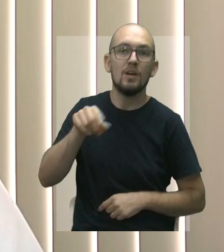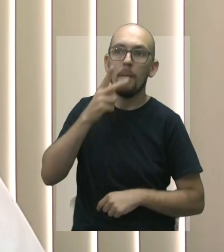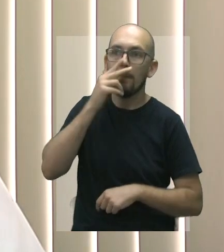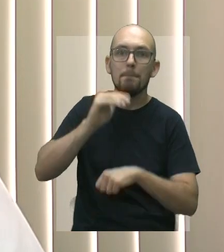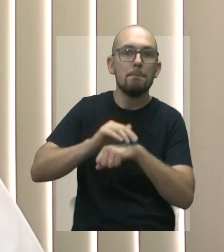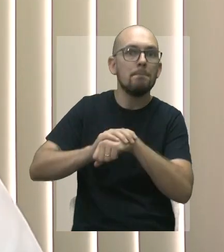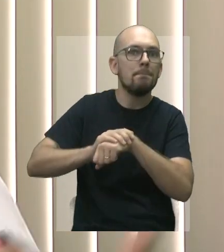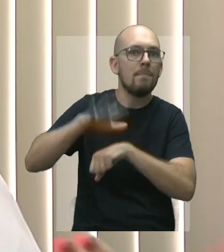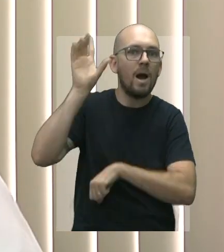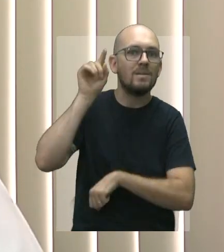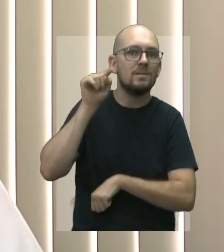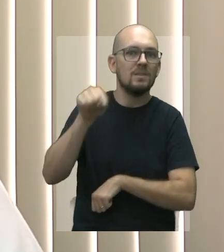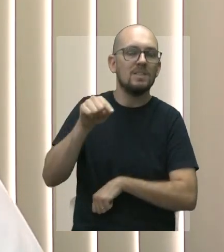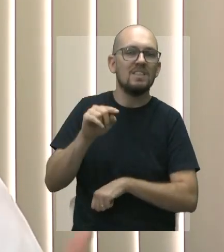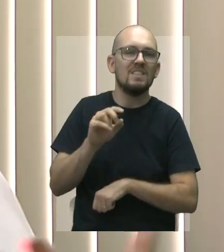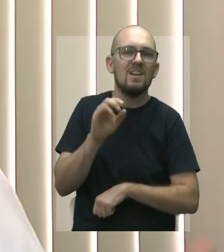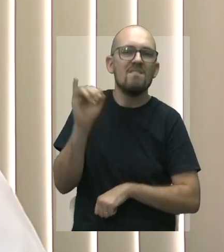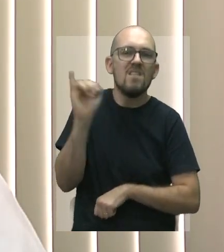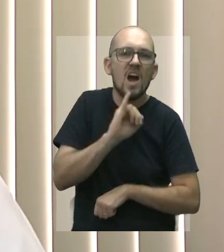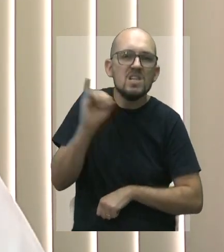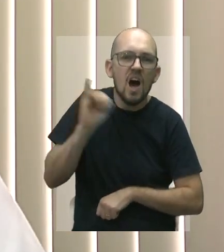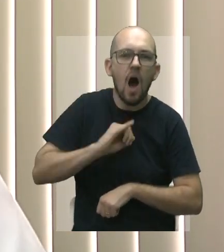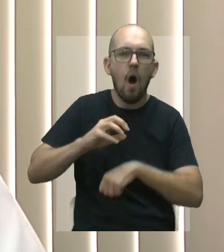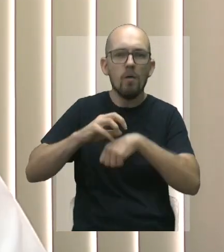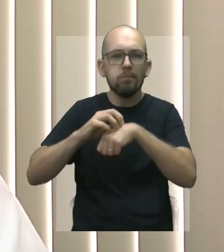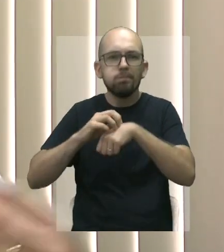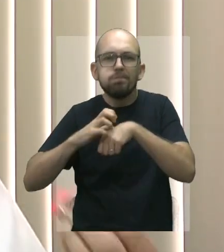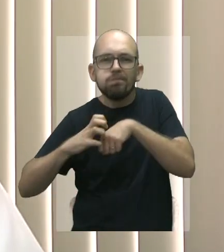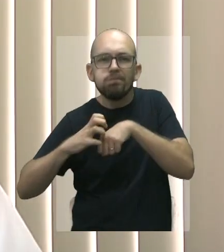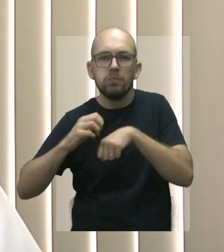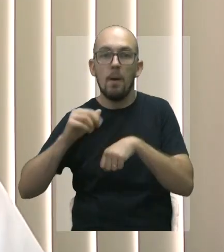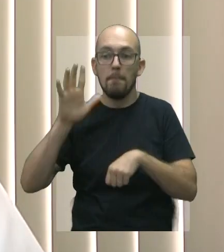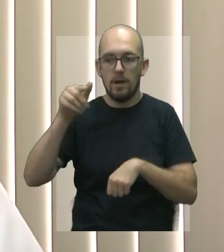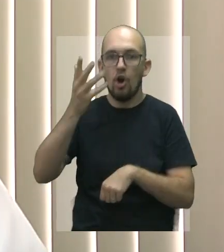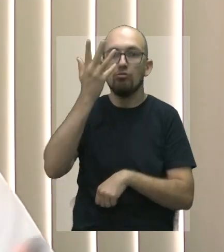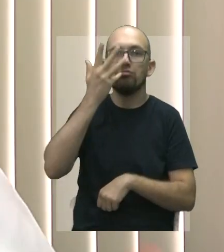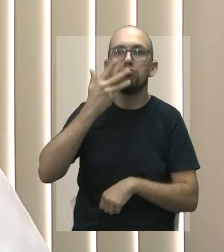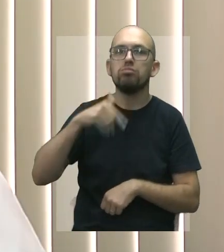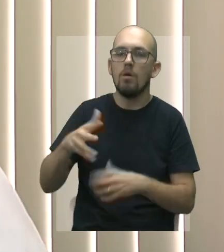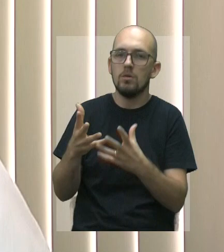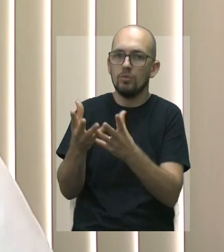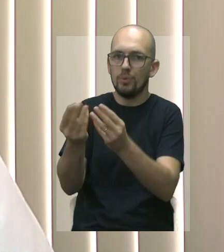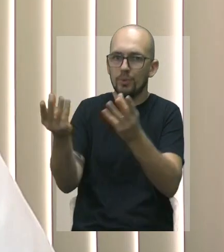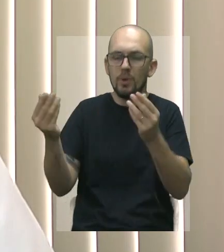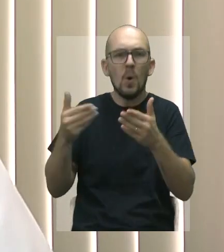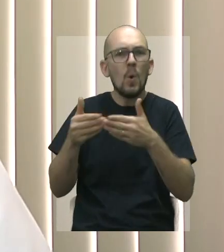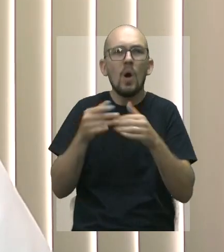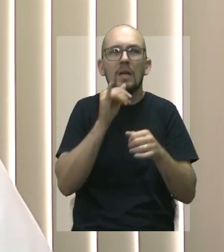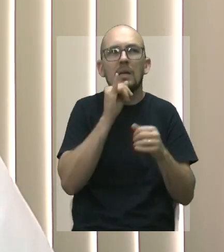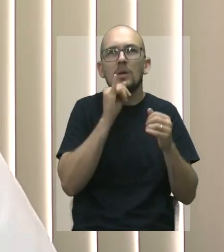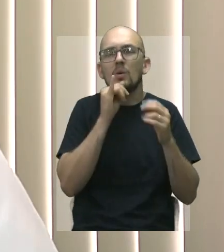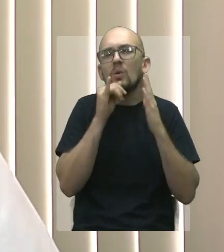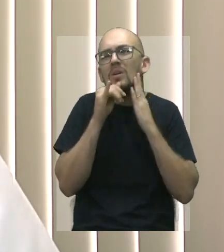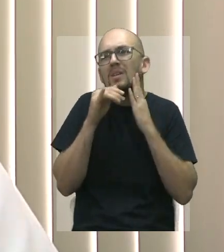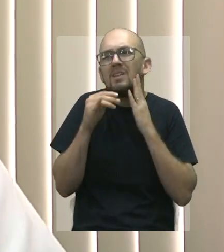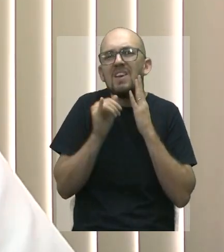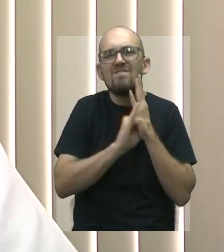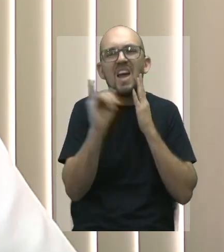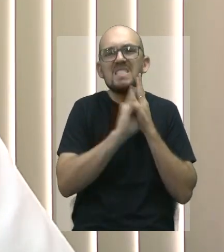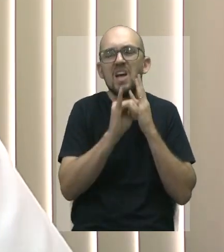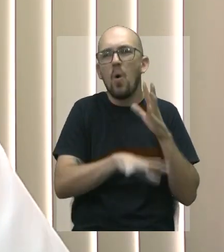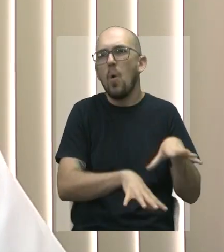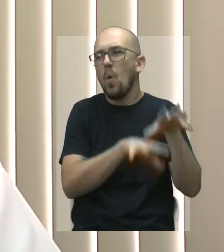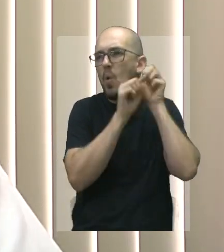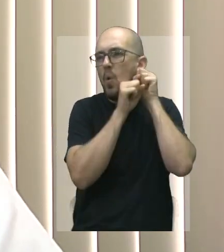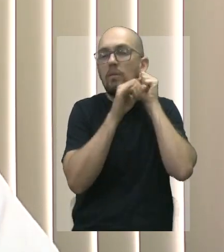mais exacerbada a infecções, a inflamações, então eles aumentam diante de qualquer infecção que a criança tenha. Então se ela tiver uma